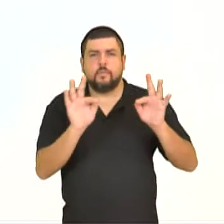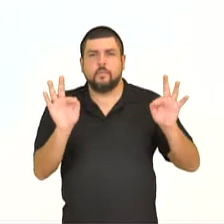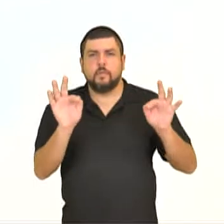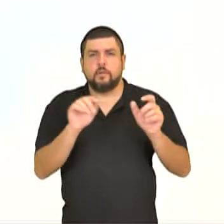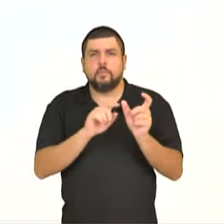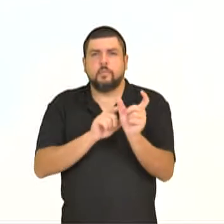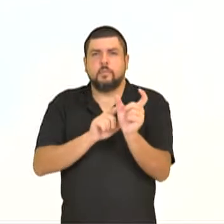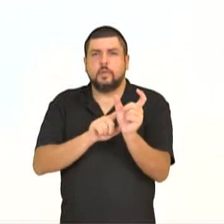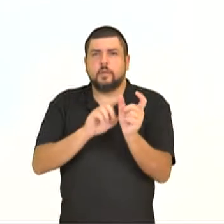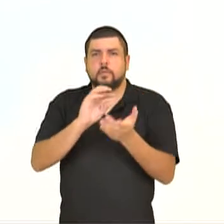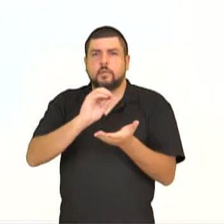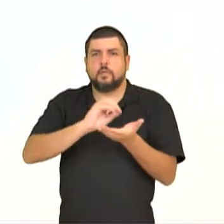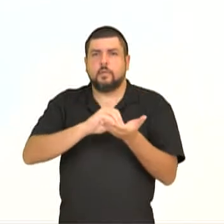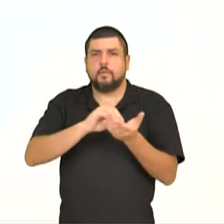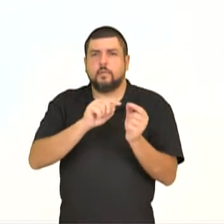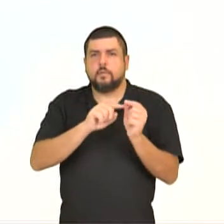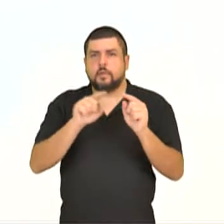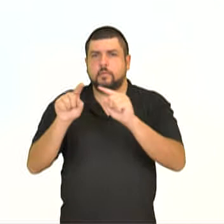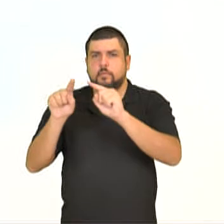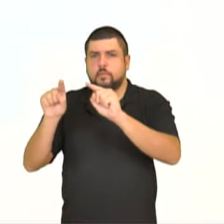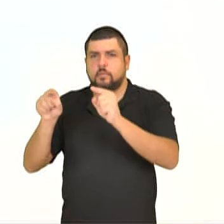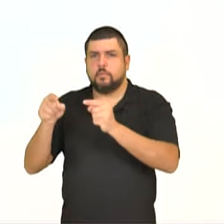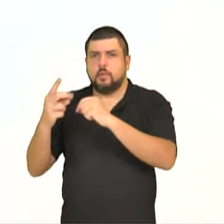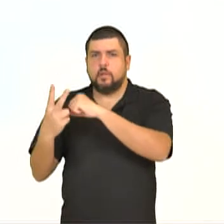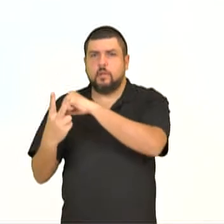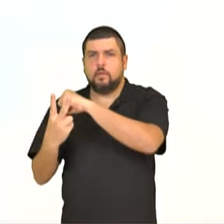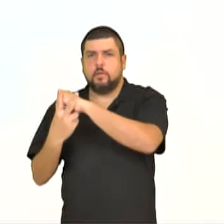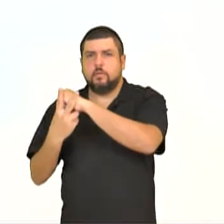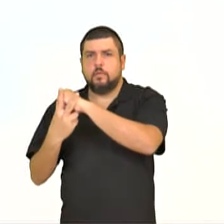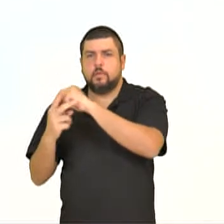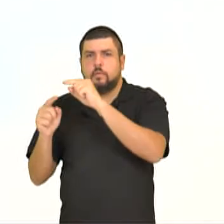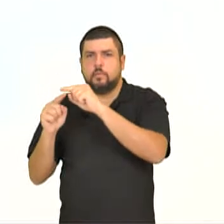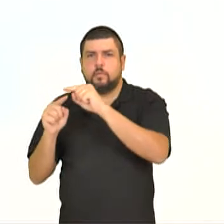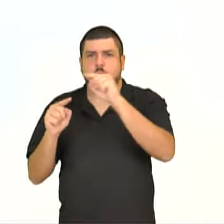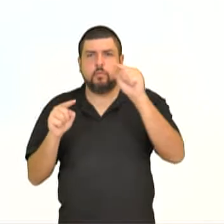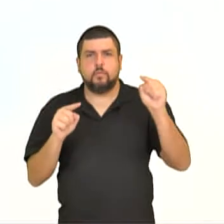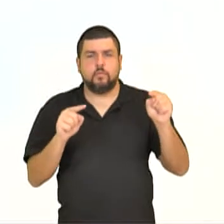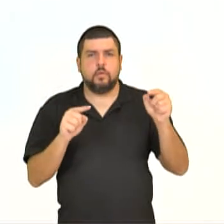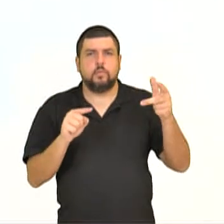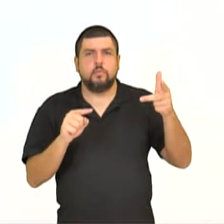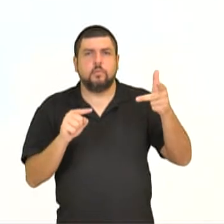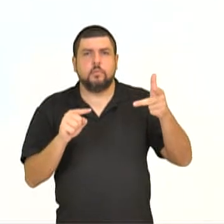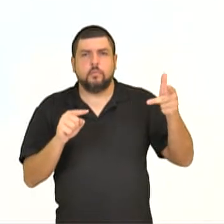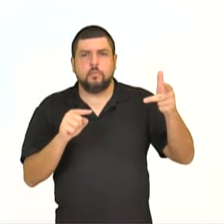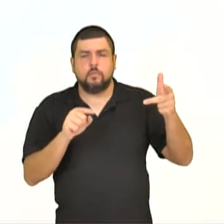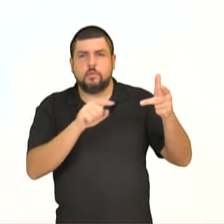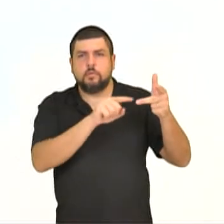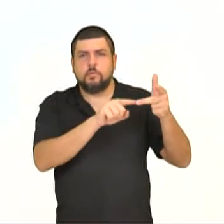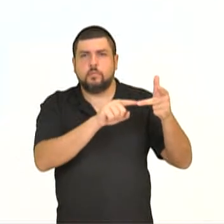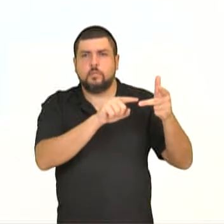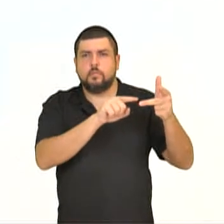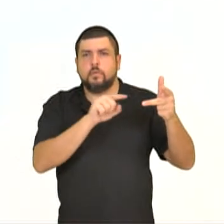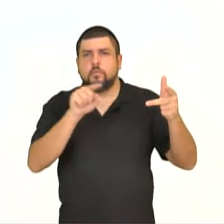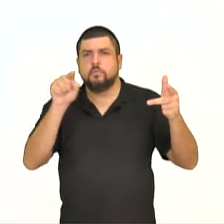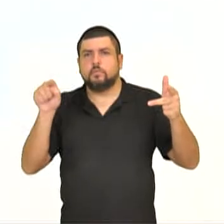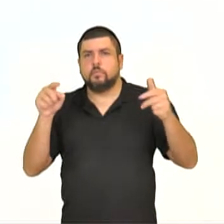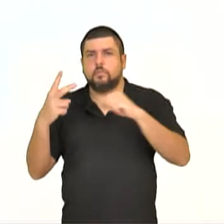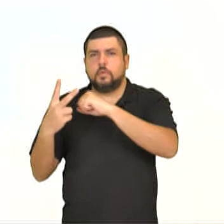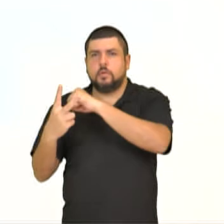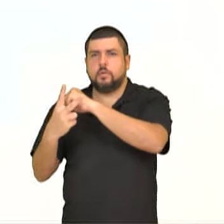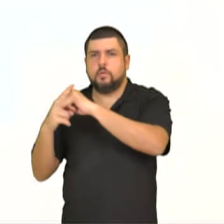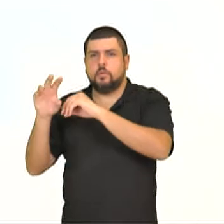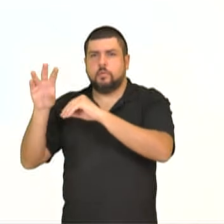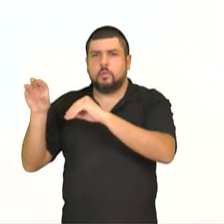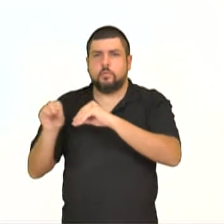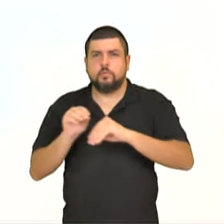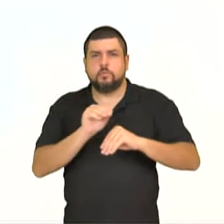casa, espacio, mucho menos valer, valer de valor. Letra B. Yo